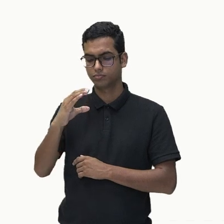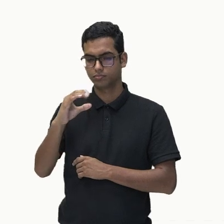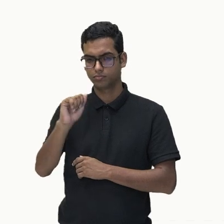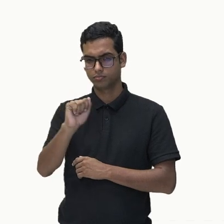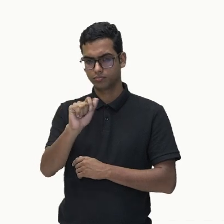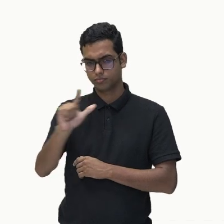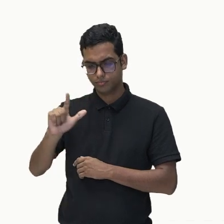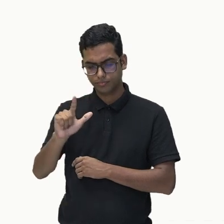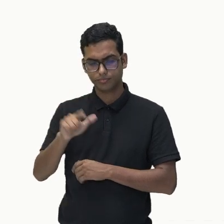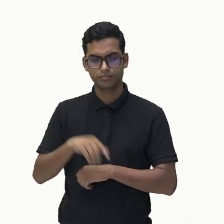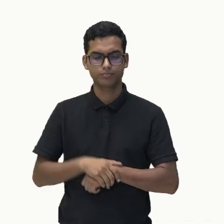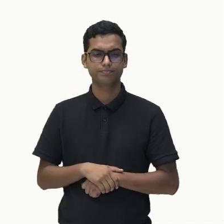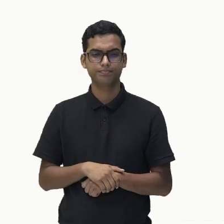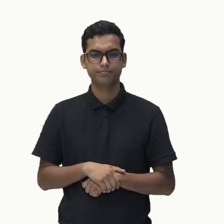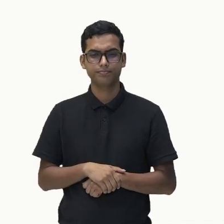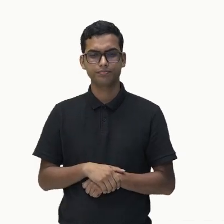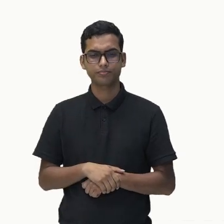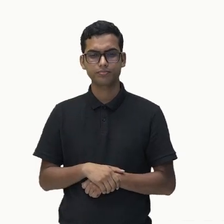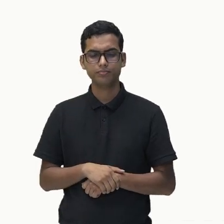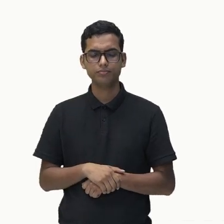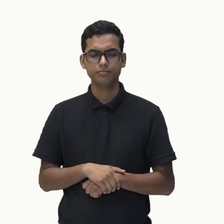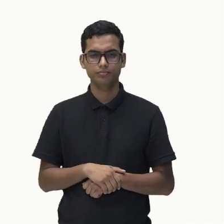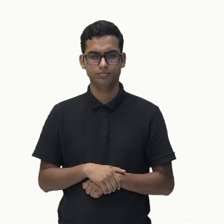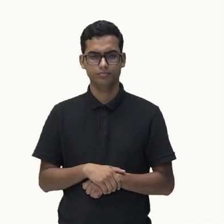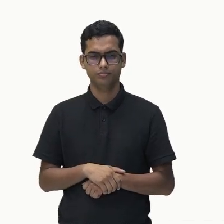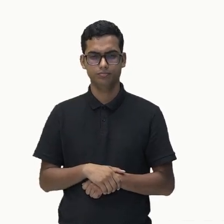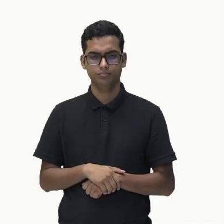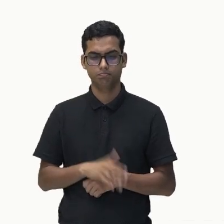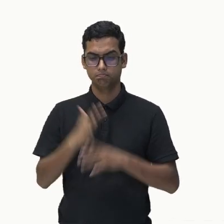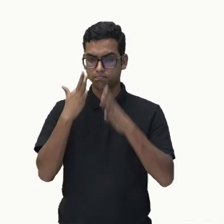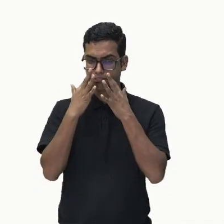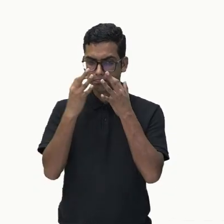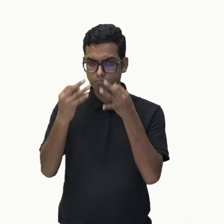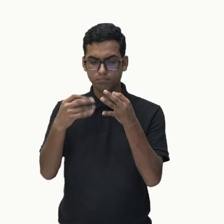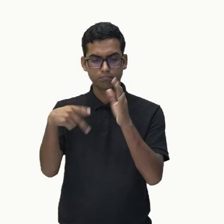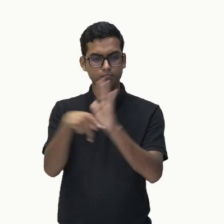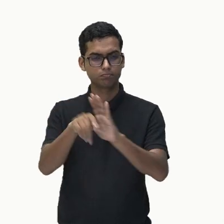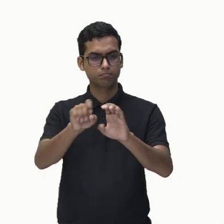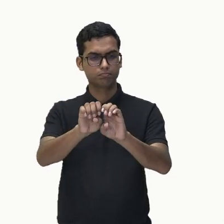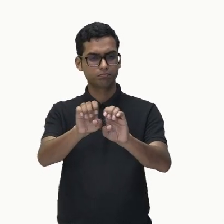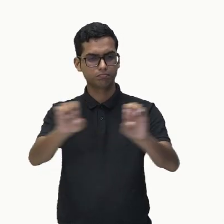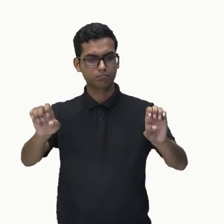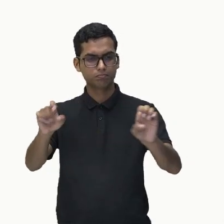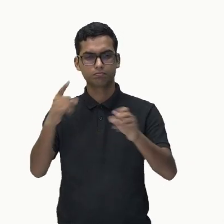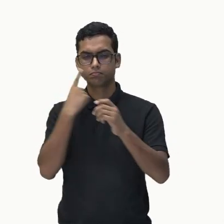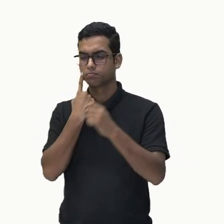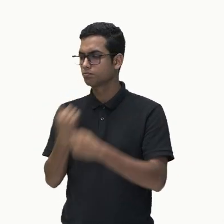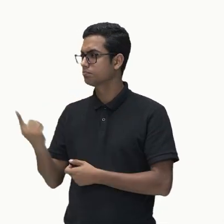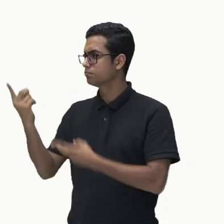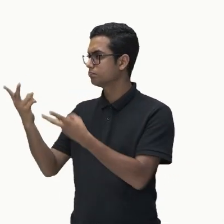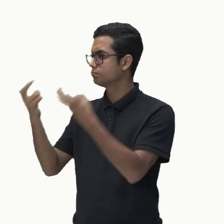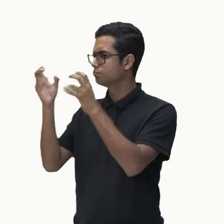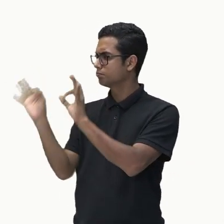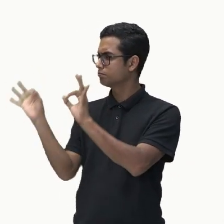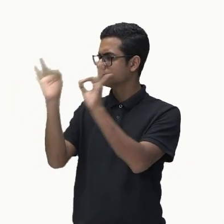seja, eu aumento a pressão, se a gente prestar atenção na equação da pressão, a gente vê que a pressão ela